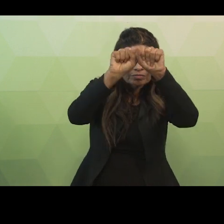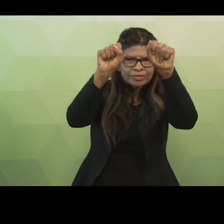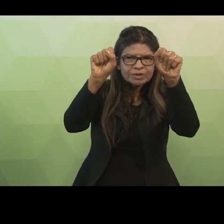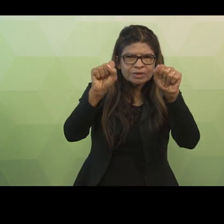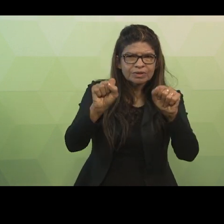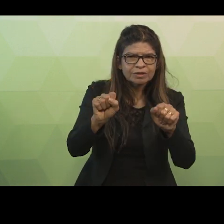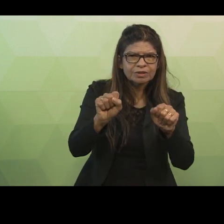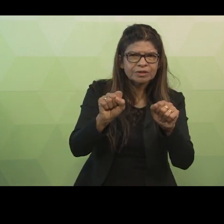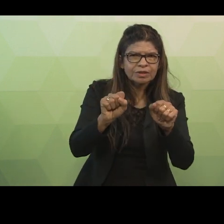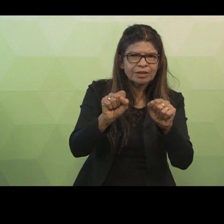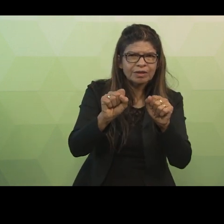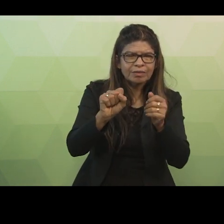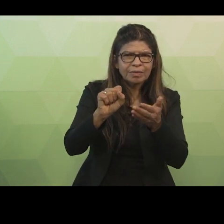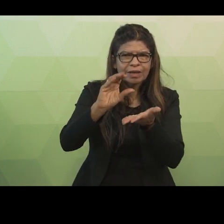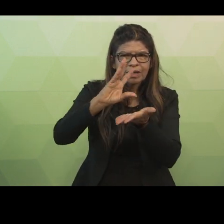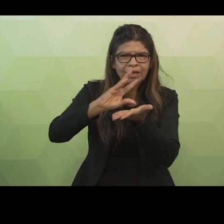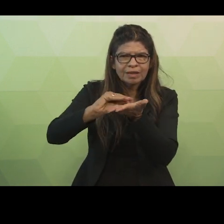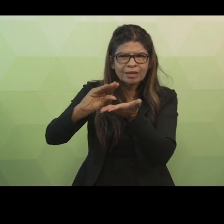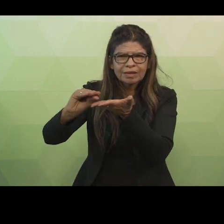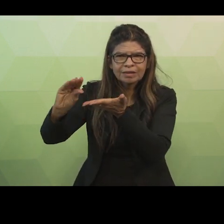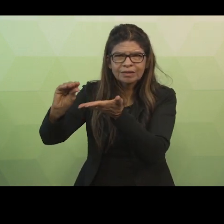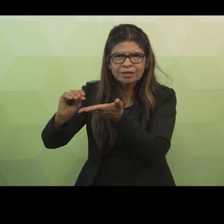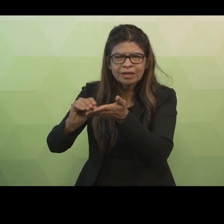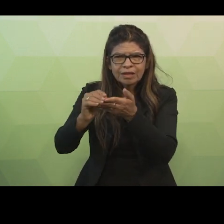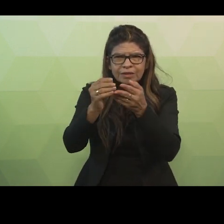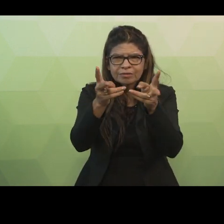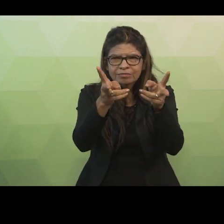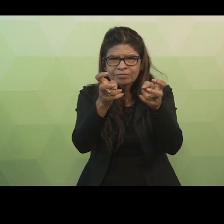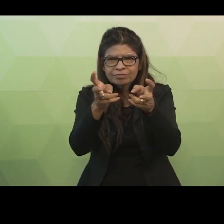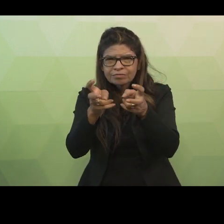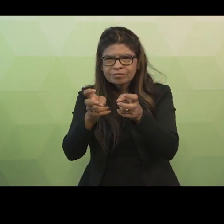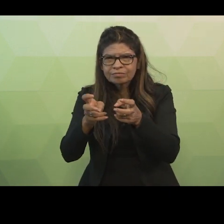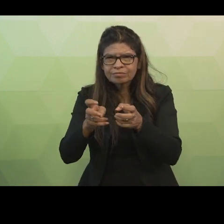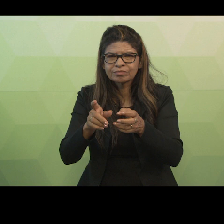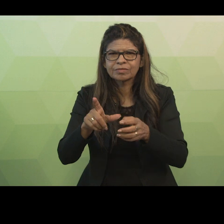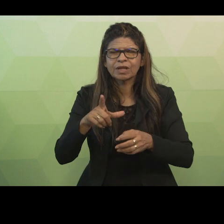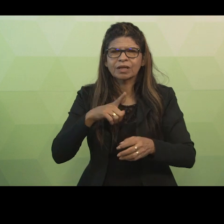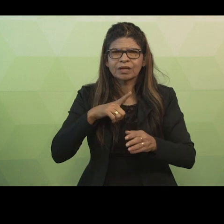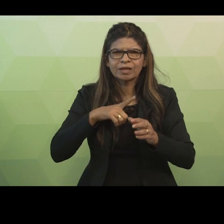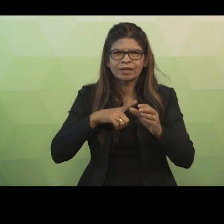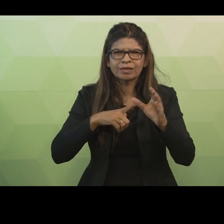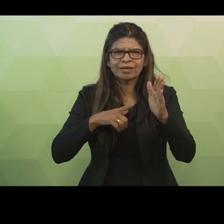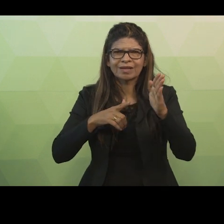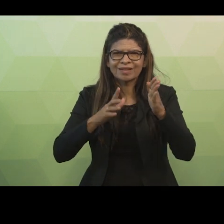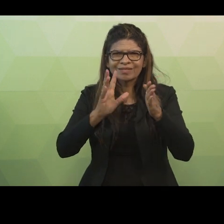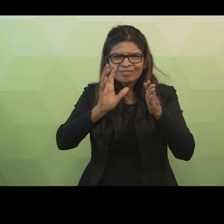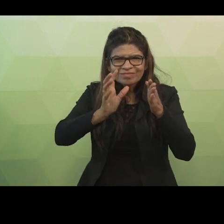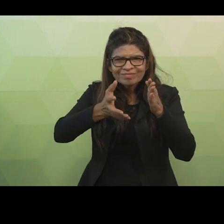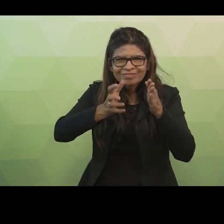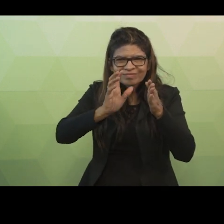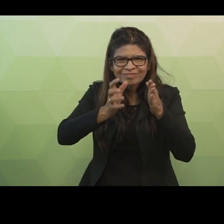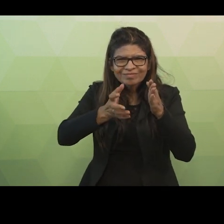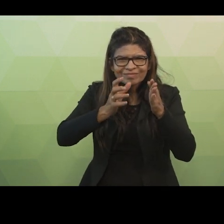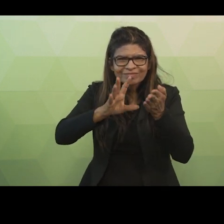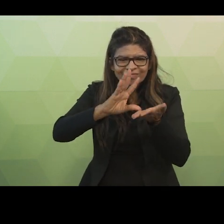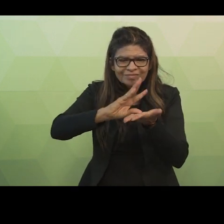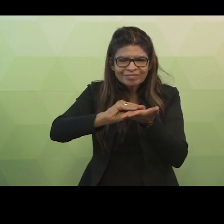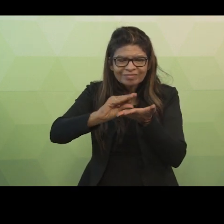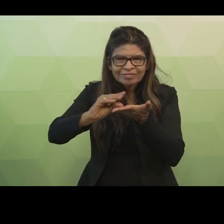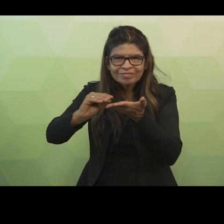o próprio sistema de controle de biblioteca e o banco de dados, onde são armazenadas as informações sobre os